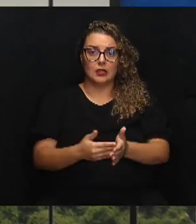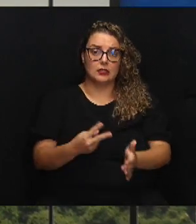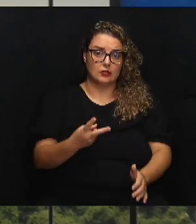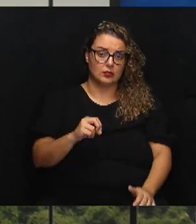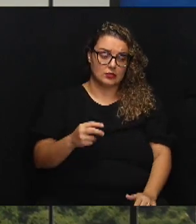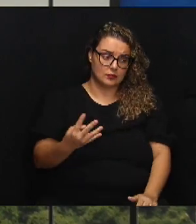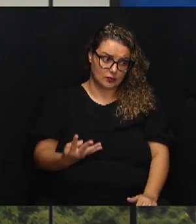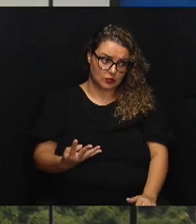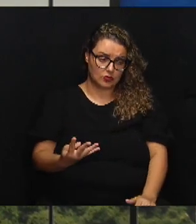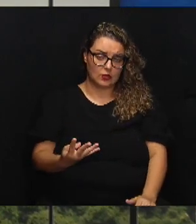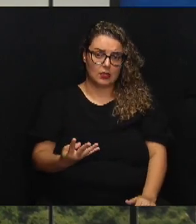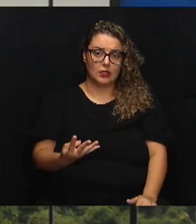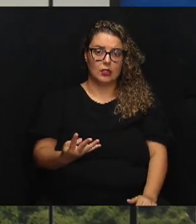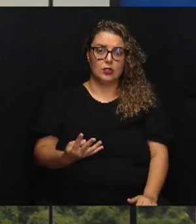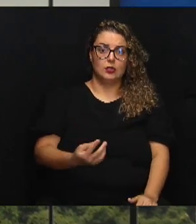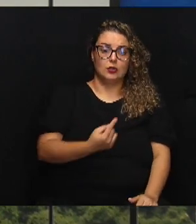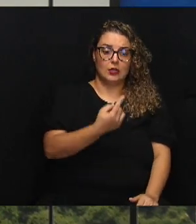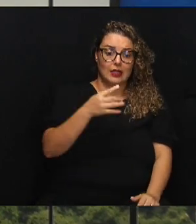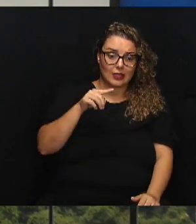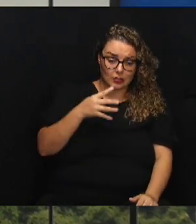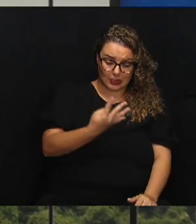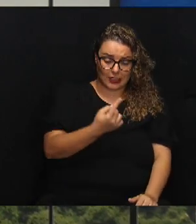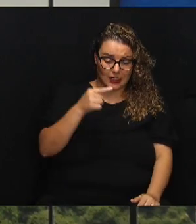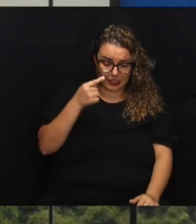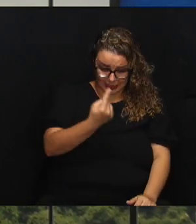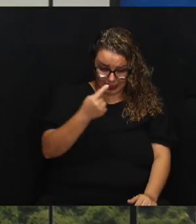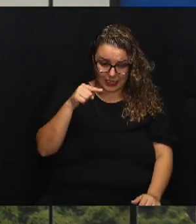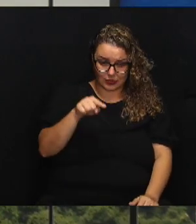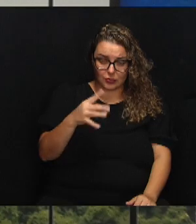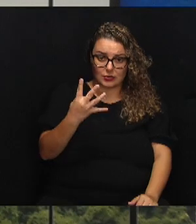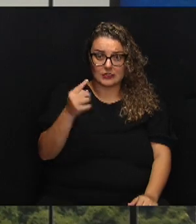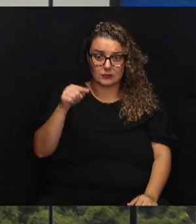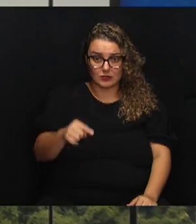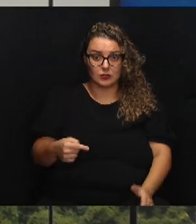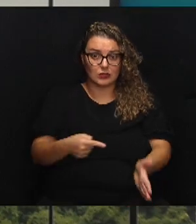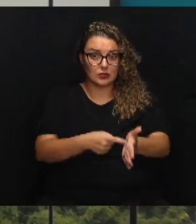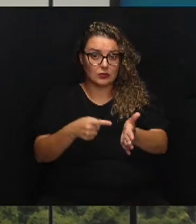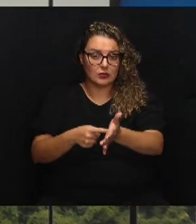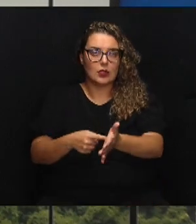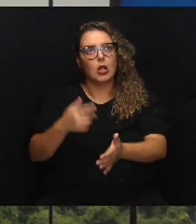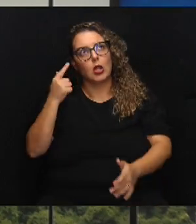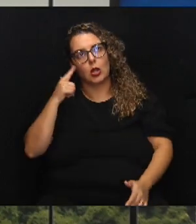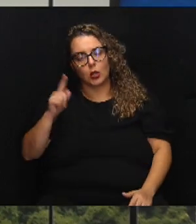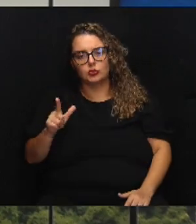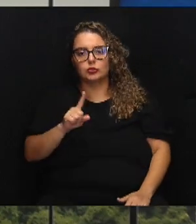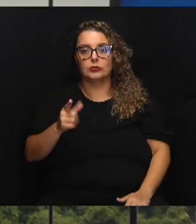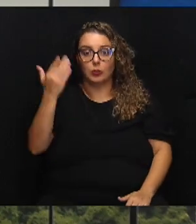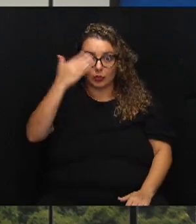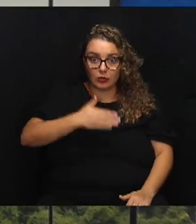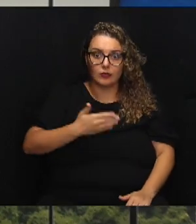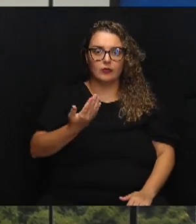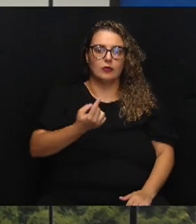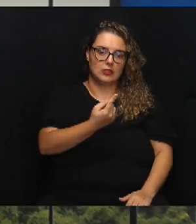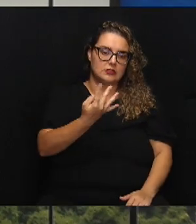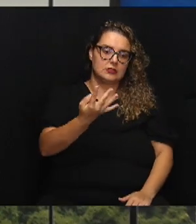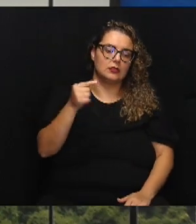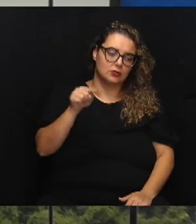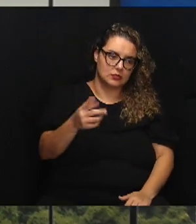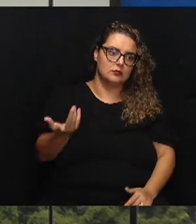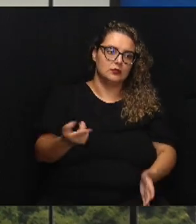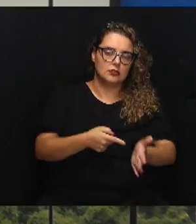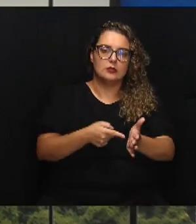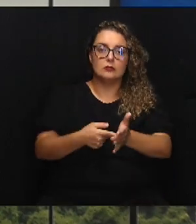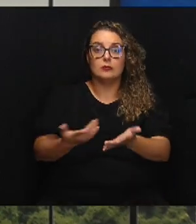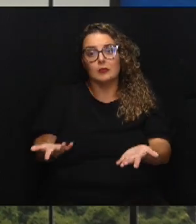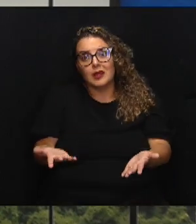que não necessariamente se constatou os maus tratos nestes 14.000, mas de fato, né, e a internet muitas vezes